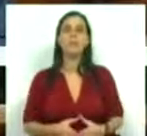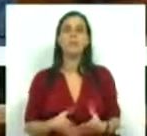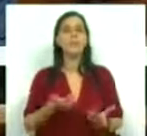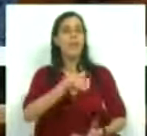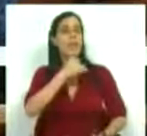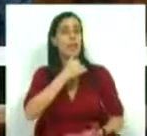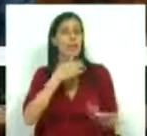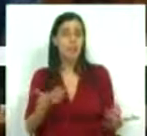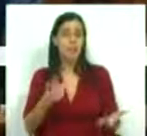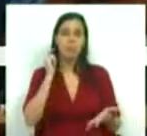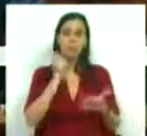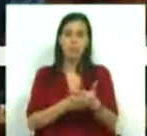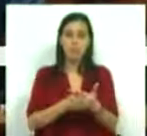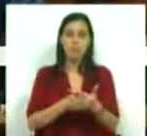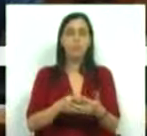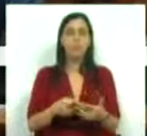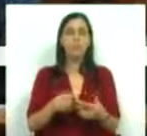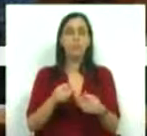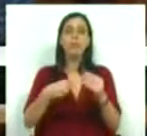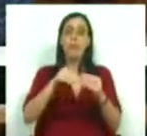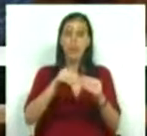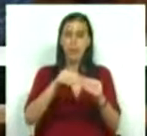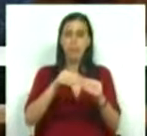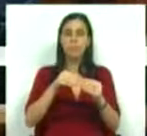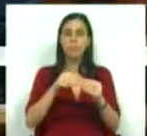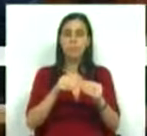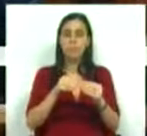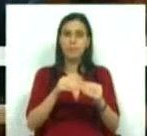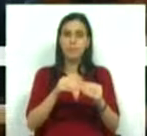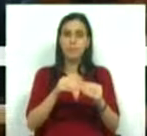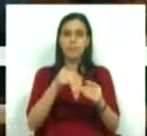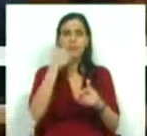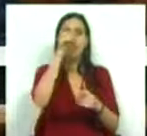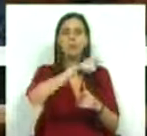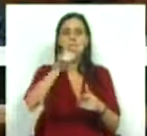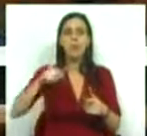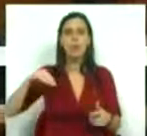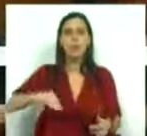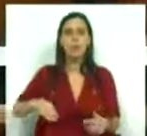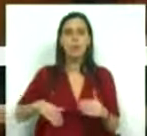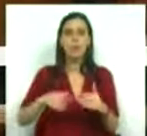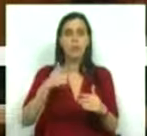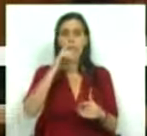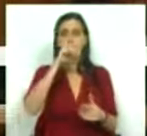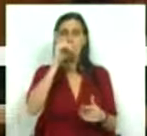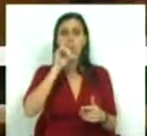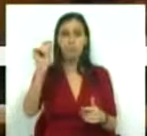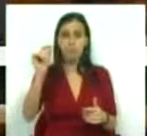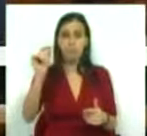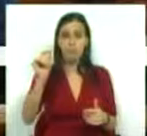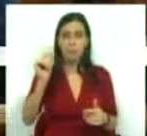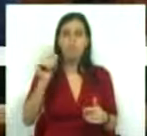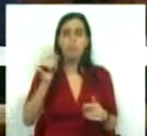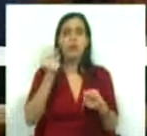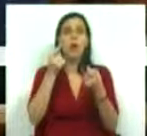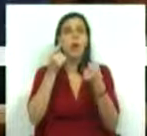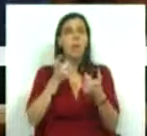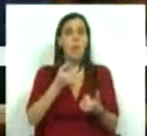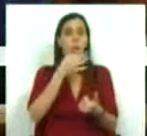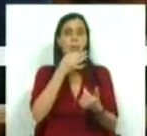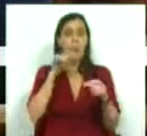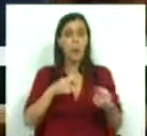A decisão de tributar de forma acrescida os contribuintes com rendimentos mais elevados, de que pouco se